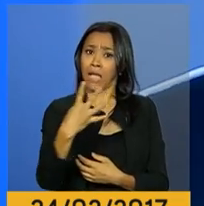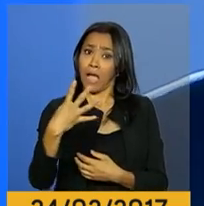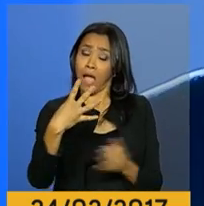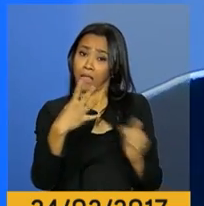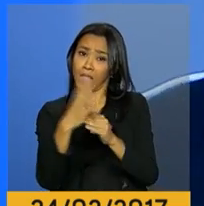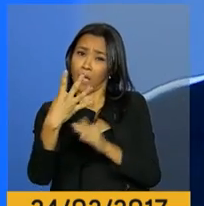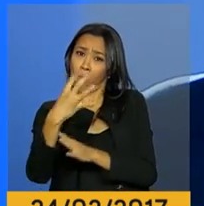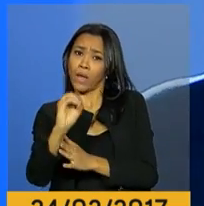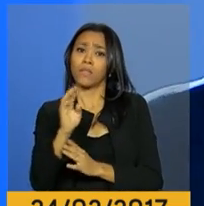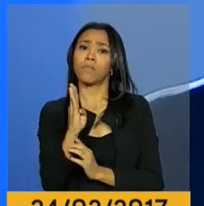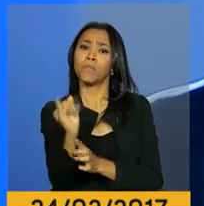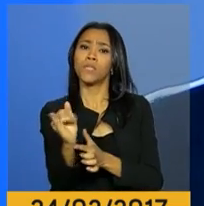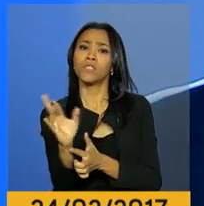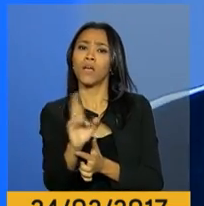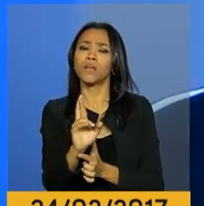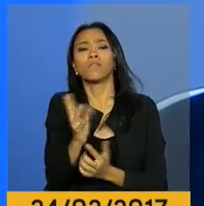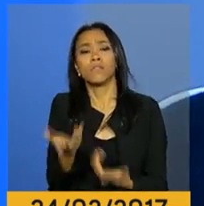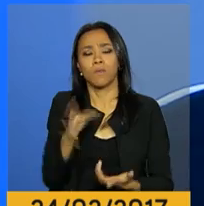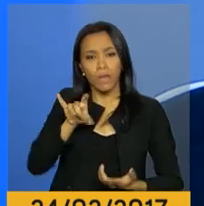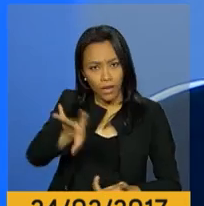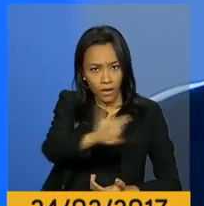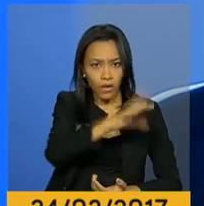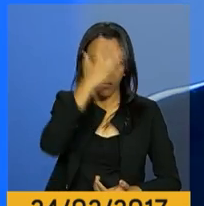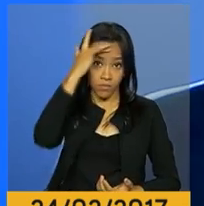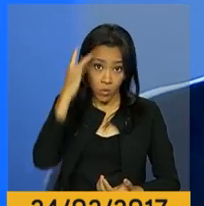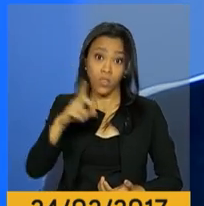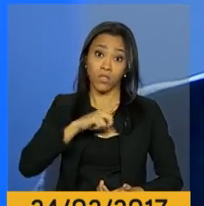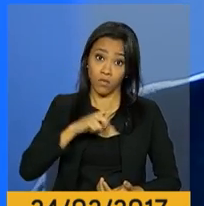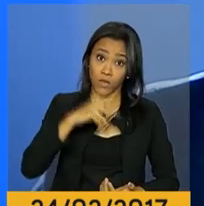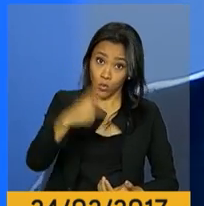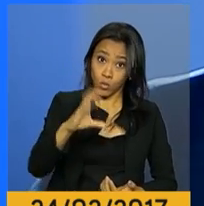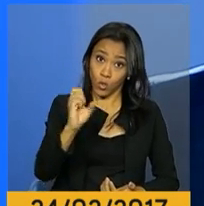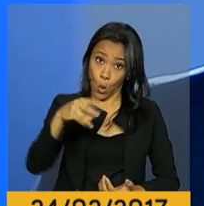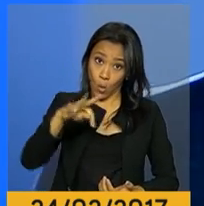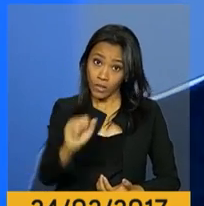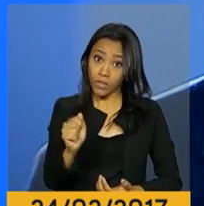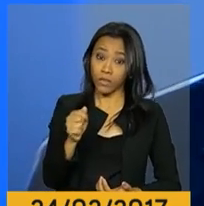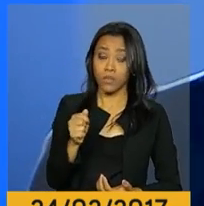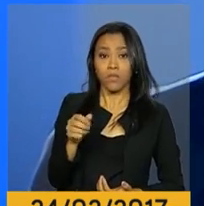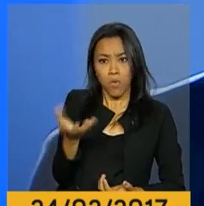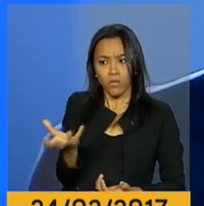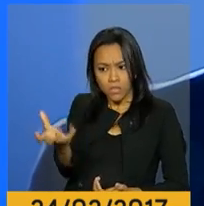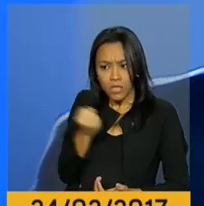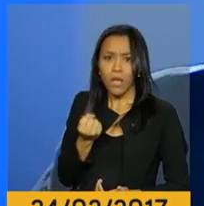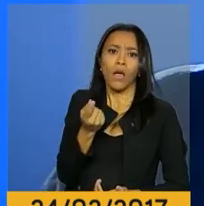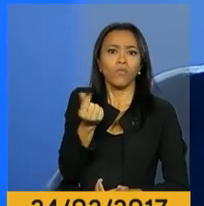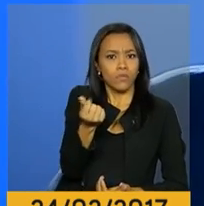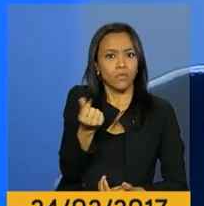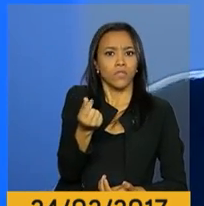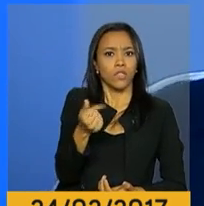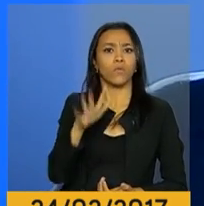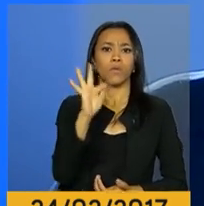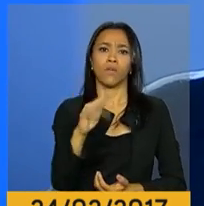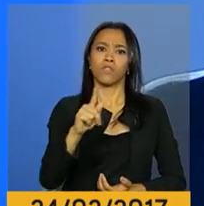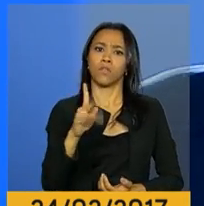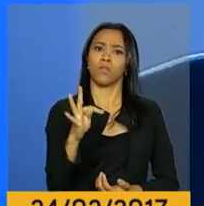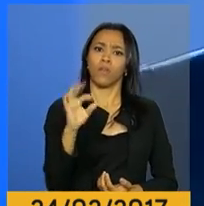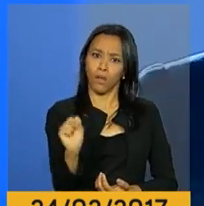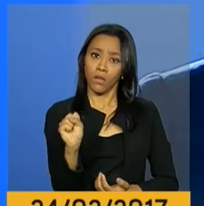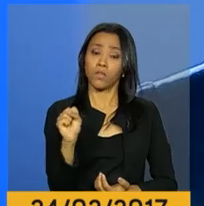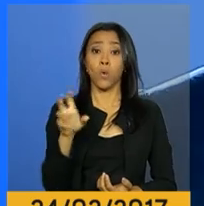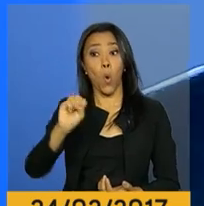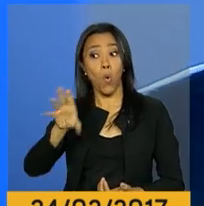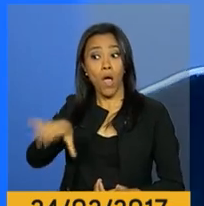e de reais e cada um que tiver as suas contas poderá ir lá sacá para eh se for o caso